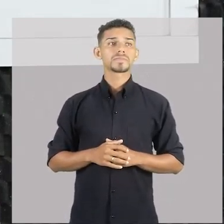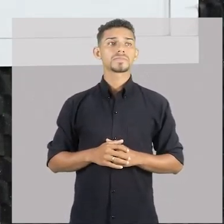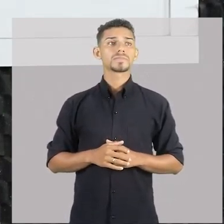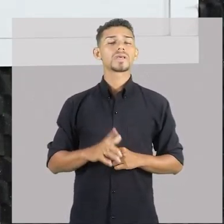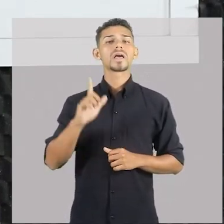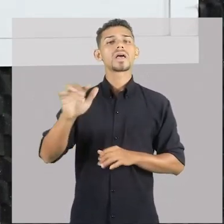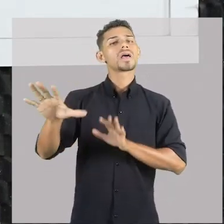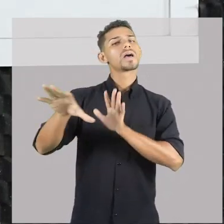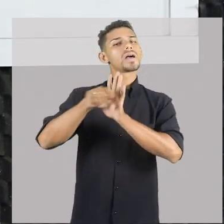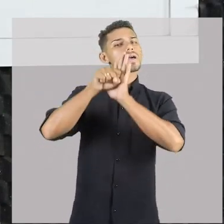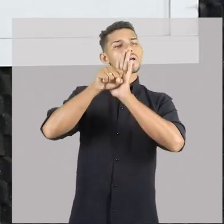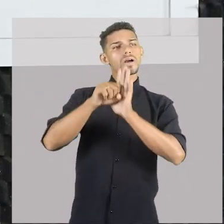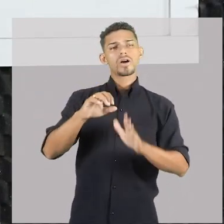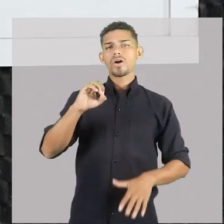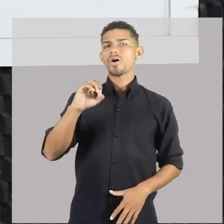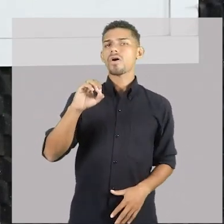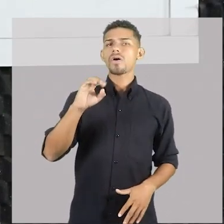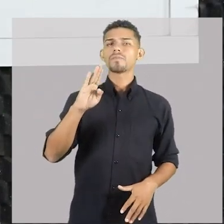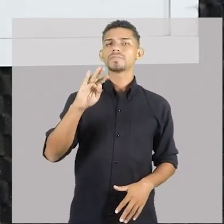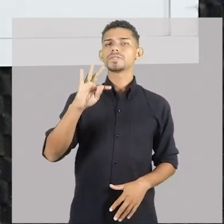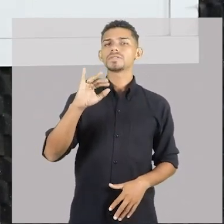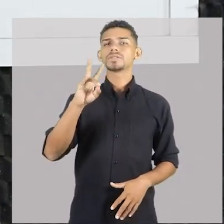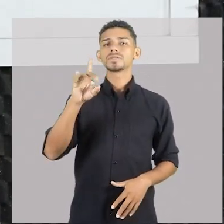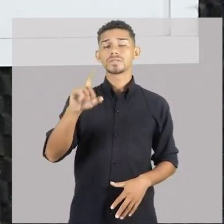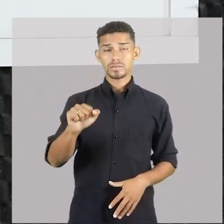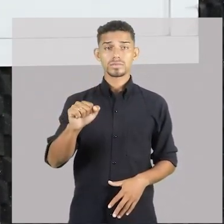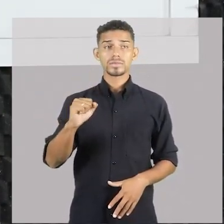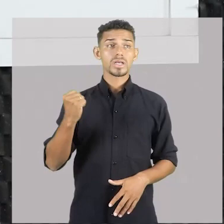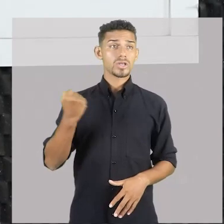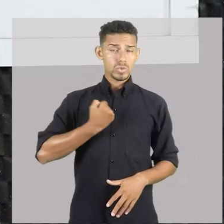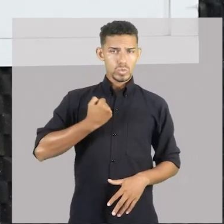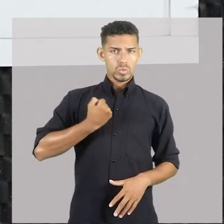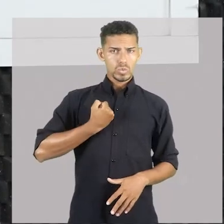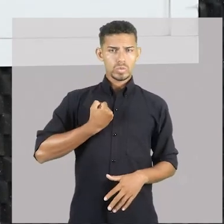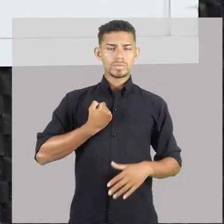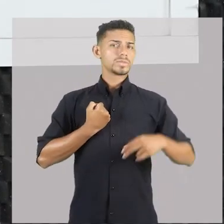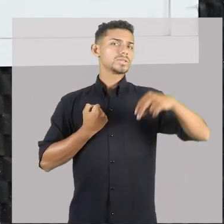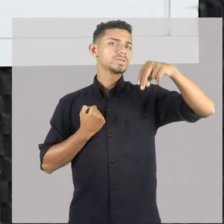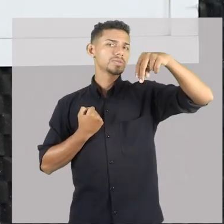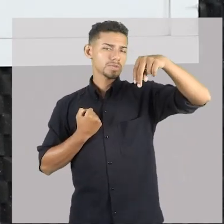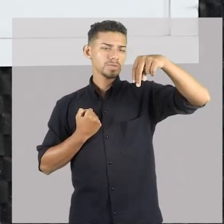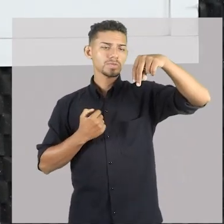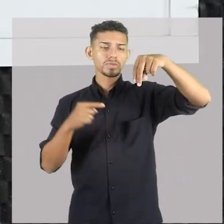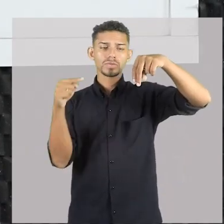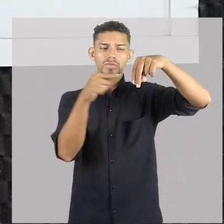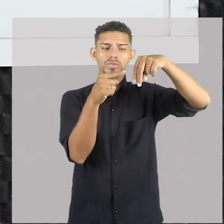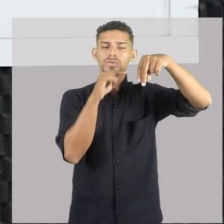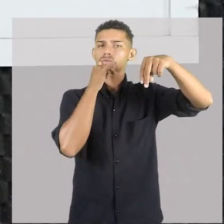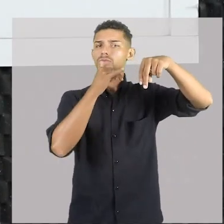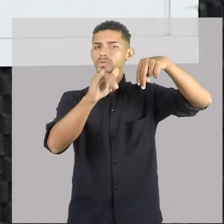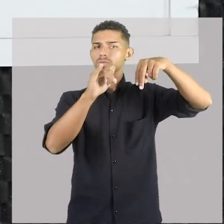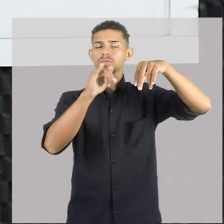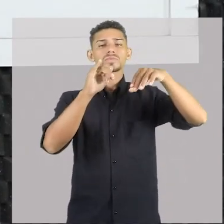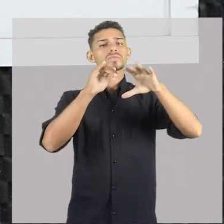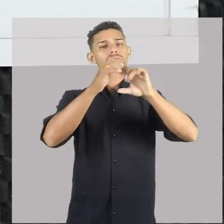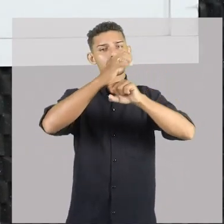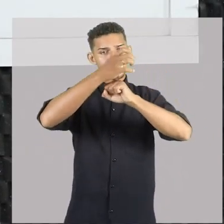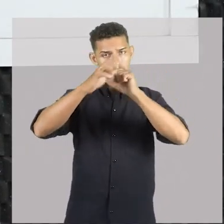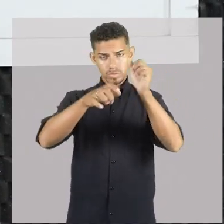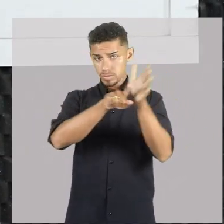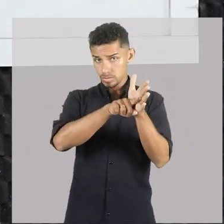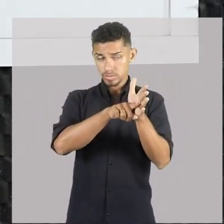é obtida pelo número de elétrons, N é o número de prótons, ou número de cargas positivas ou